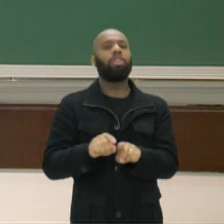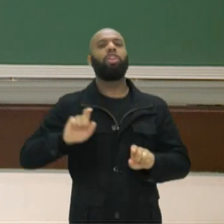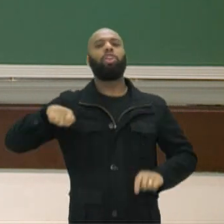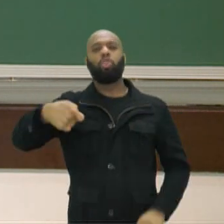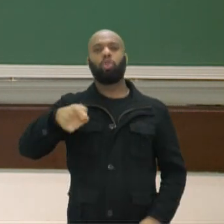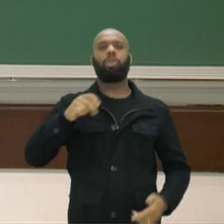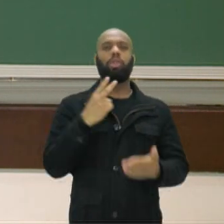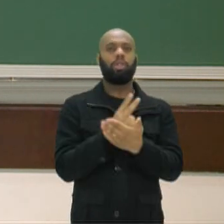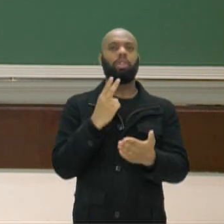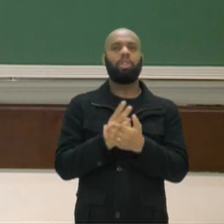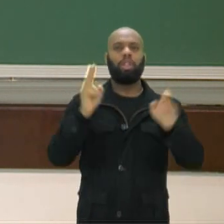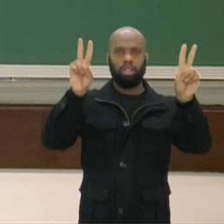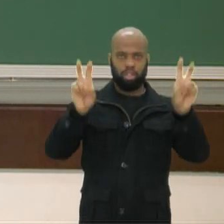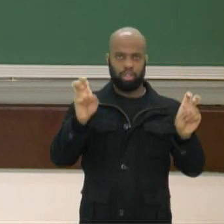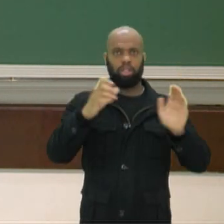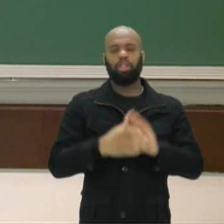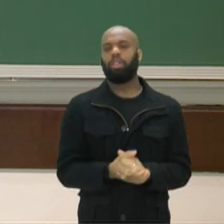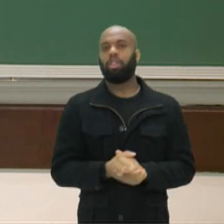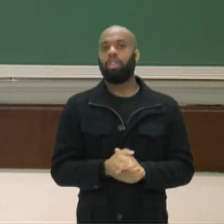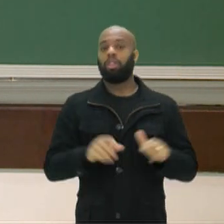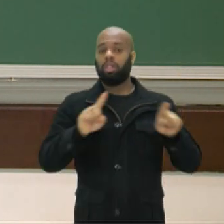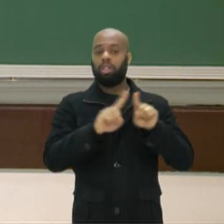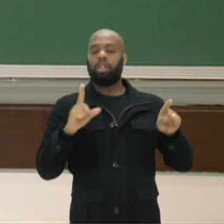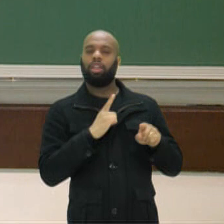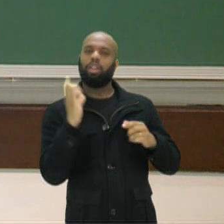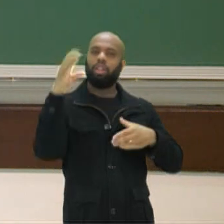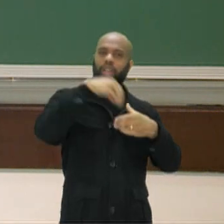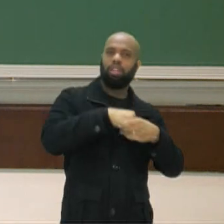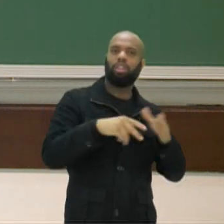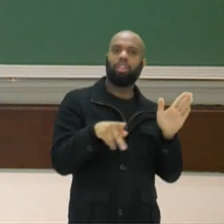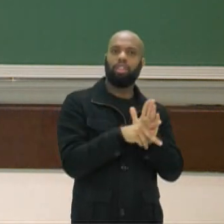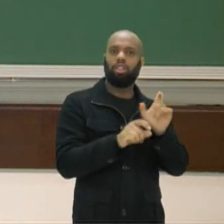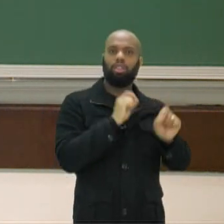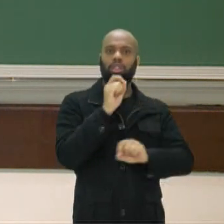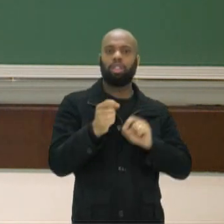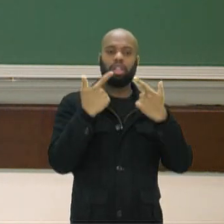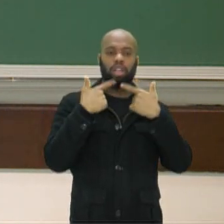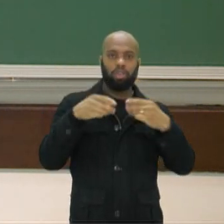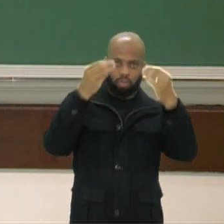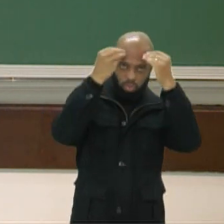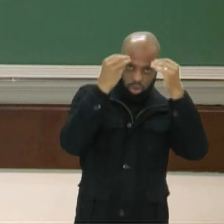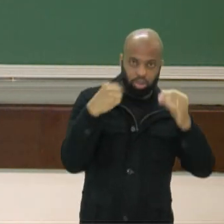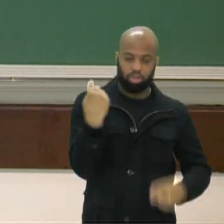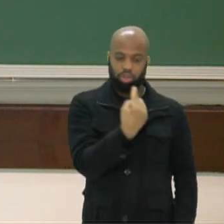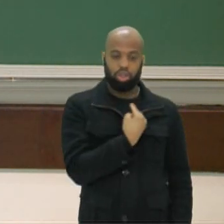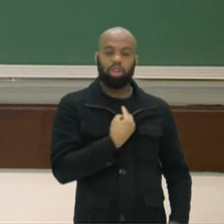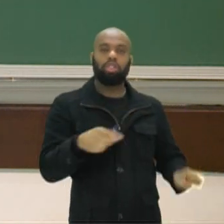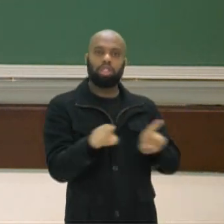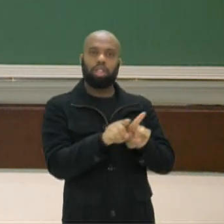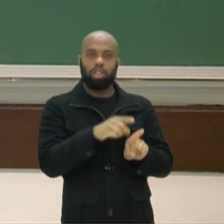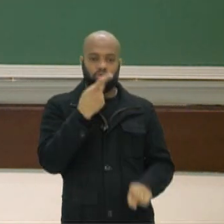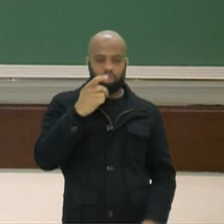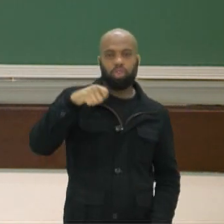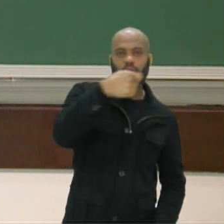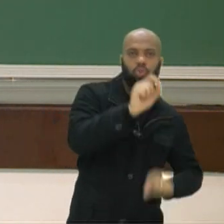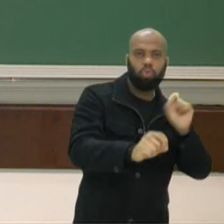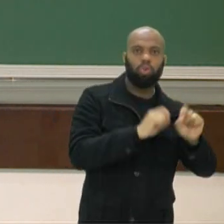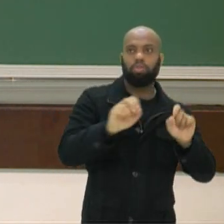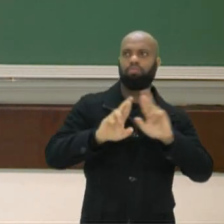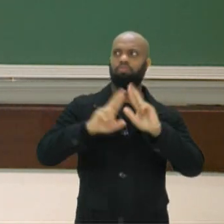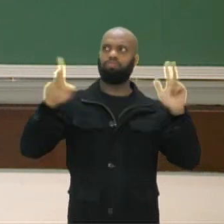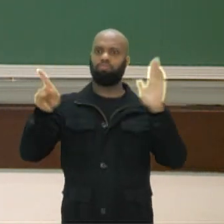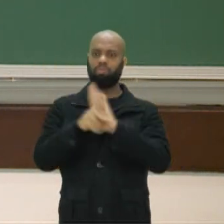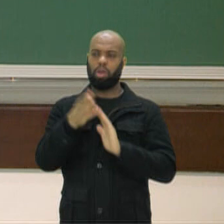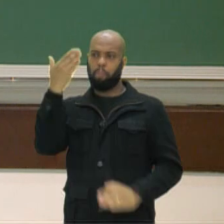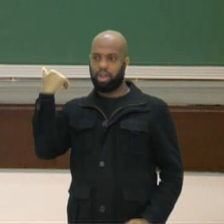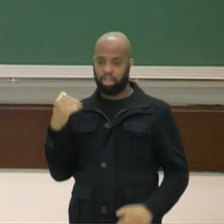assunto. E dentro da questão de linguagem, a gente vai falar um pouco sobre a diferença do passado